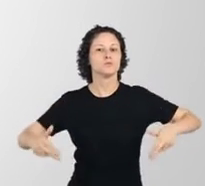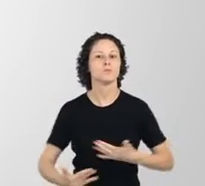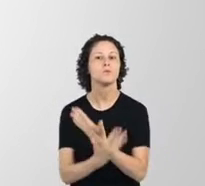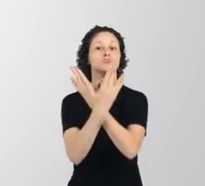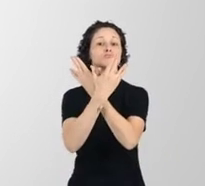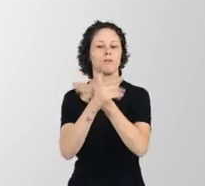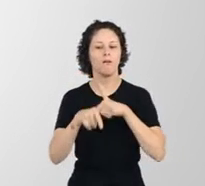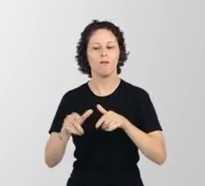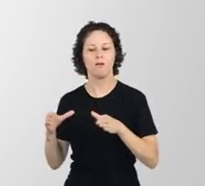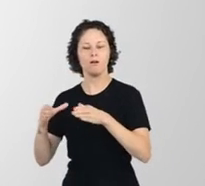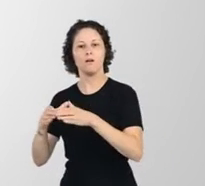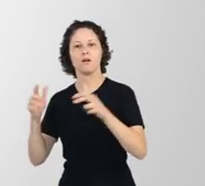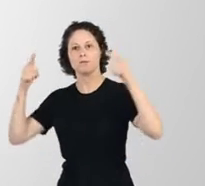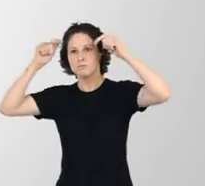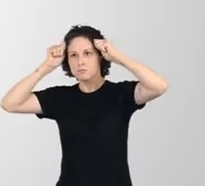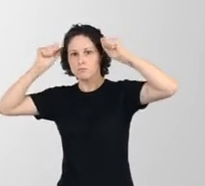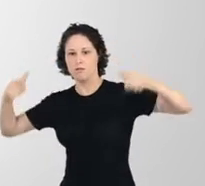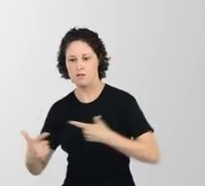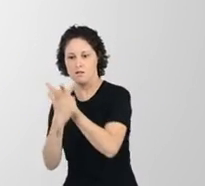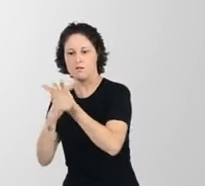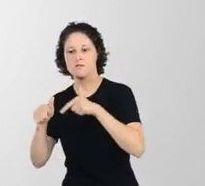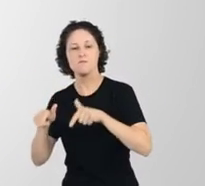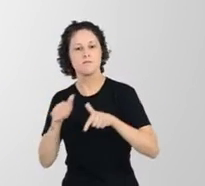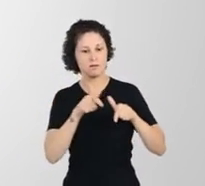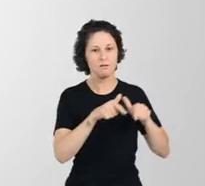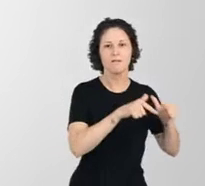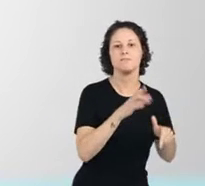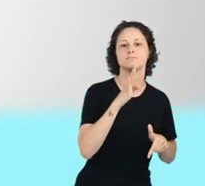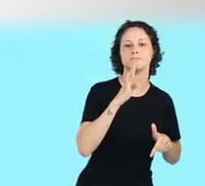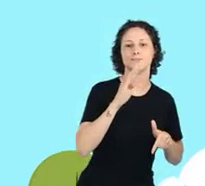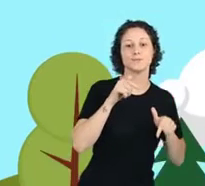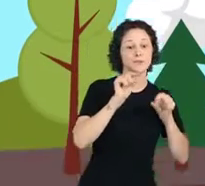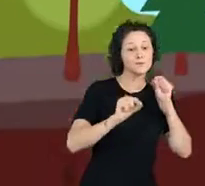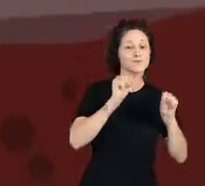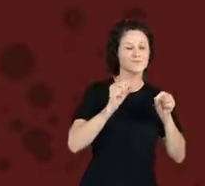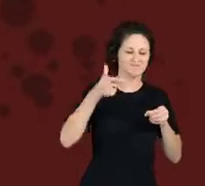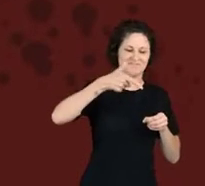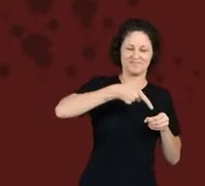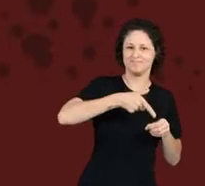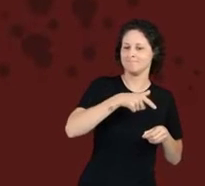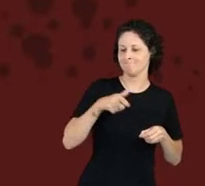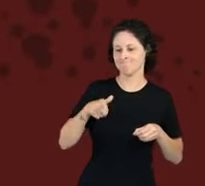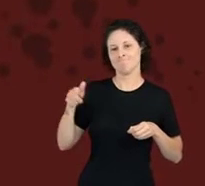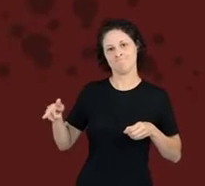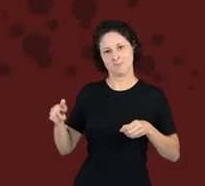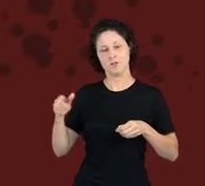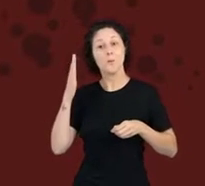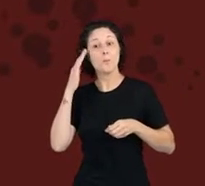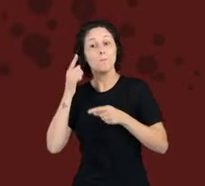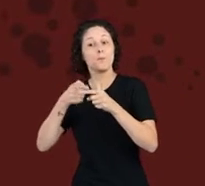já conheciam o petróleo. Mas como isso era possível? Elementar! Se não houvesse nenhuma